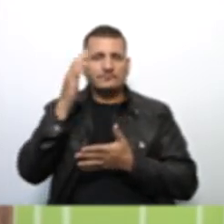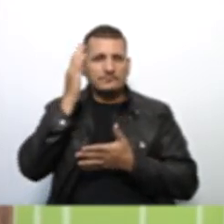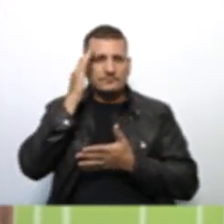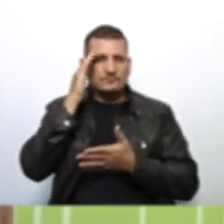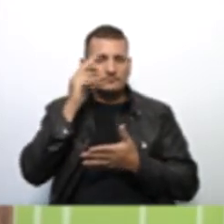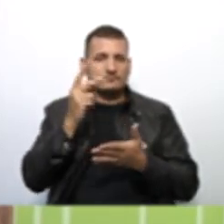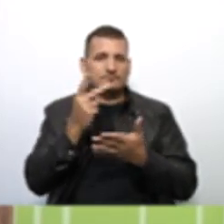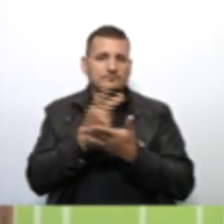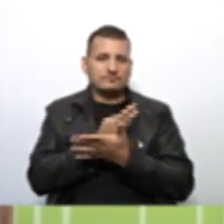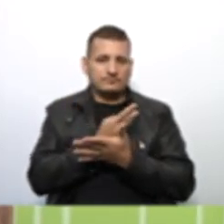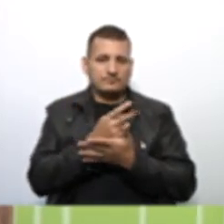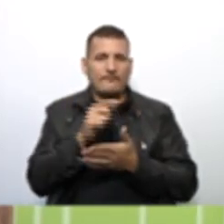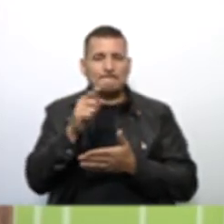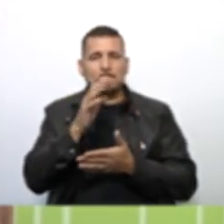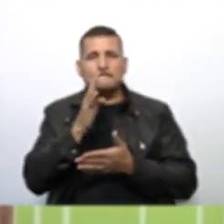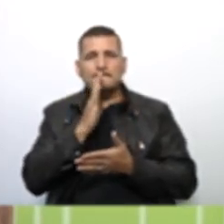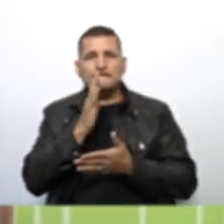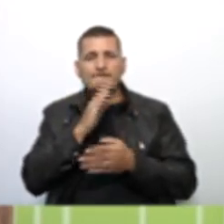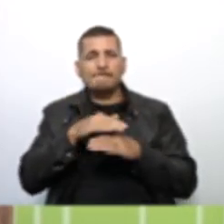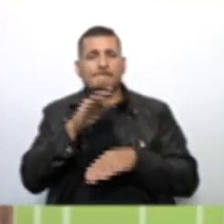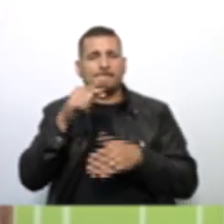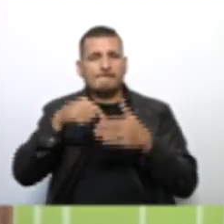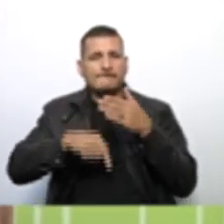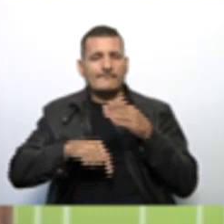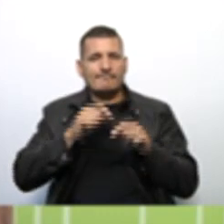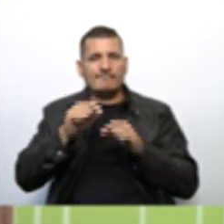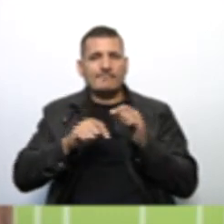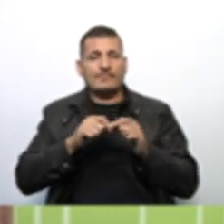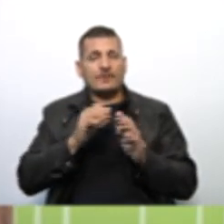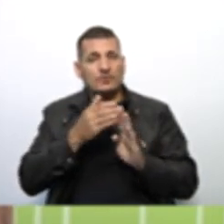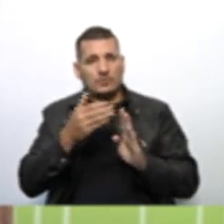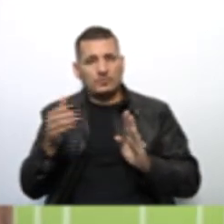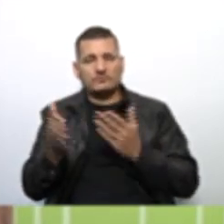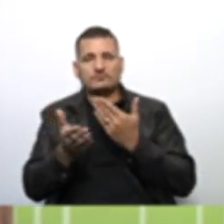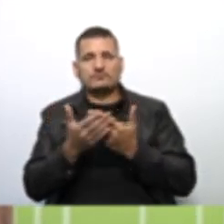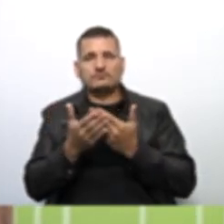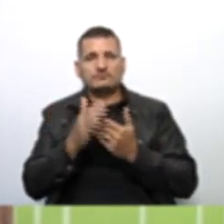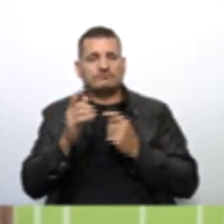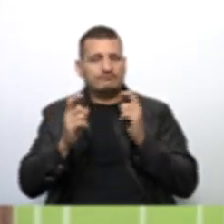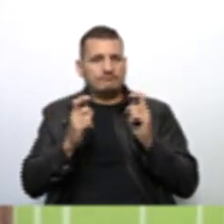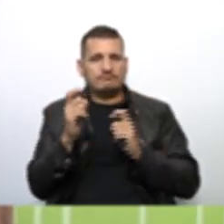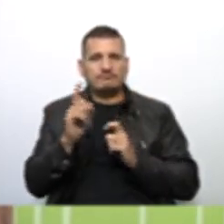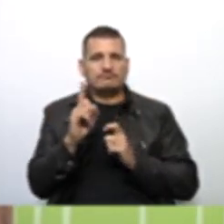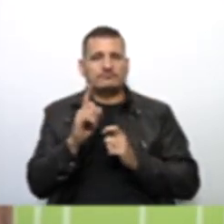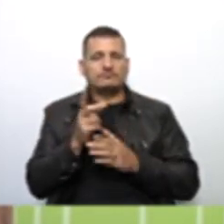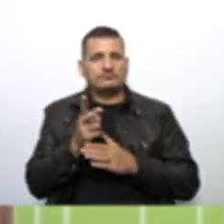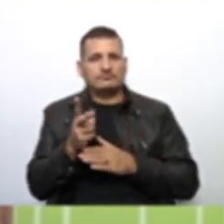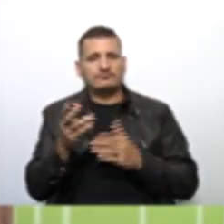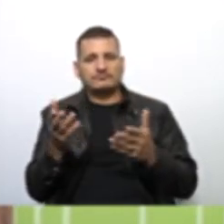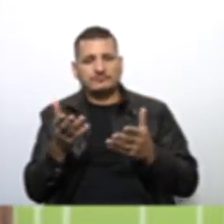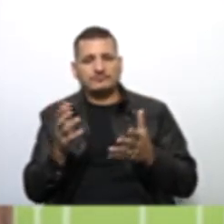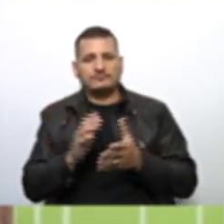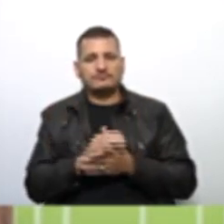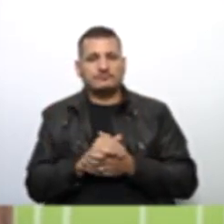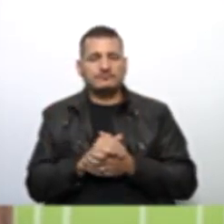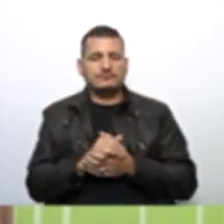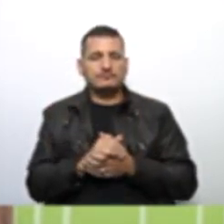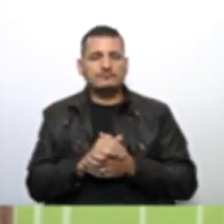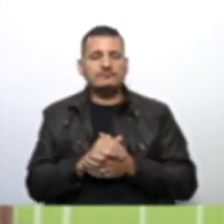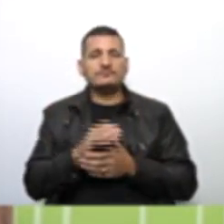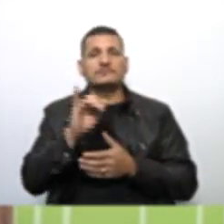acontece. Vocês vão conhecer tecnicamente o que acontece durante as nossas aulas. Então, não se preocupe. Vamos continuando agora para cá, para a parte